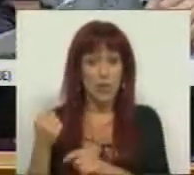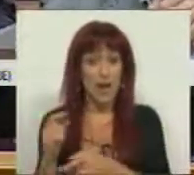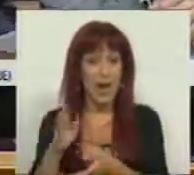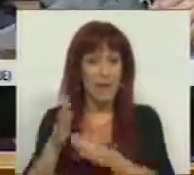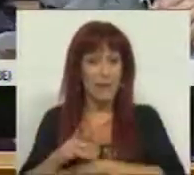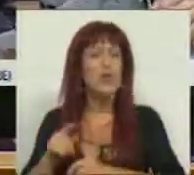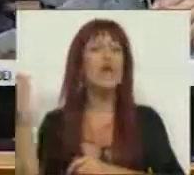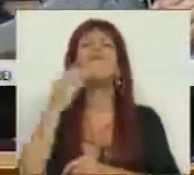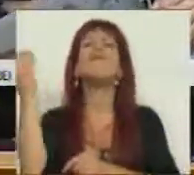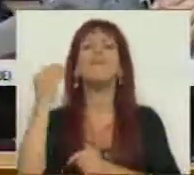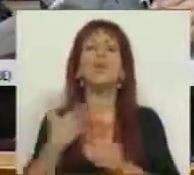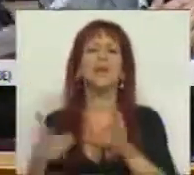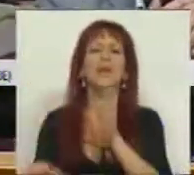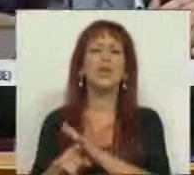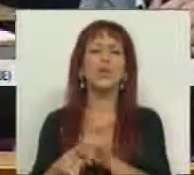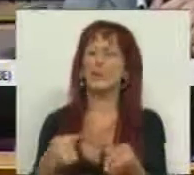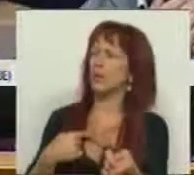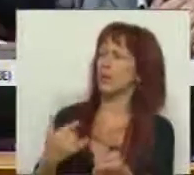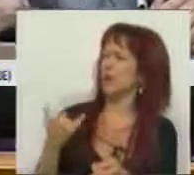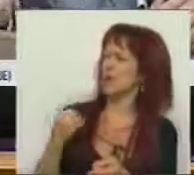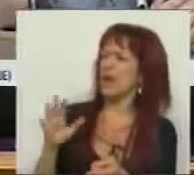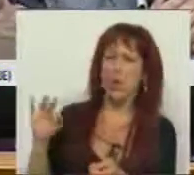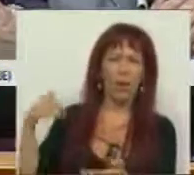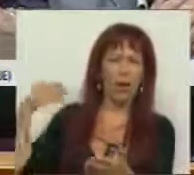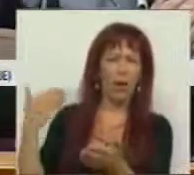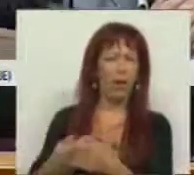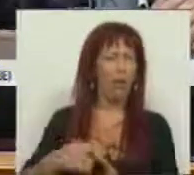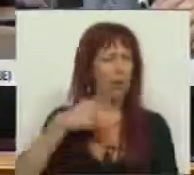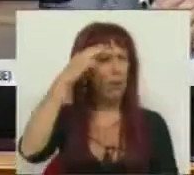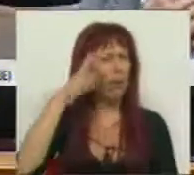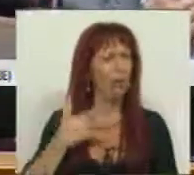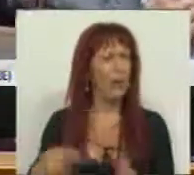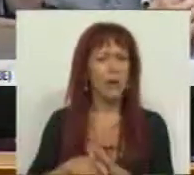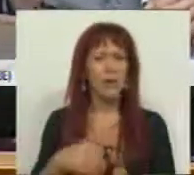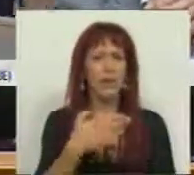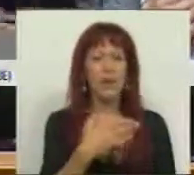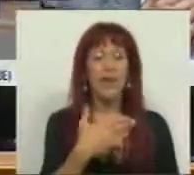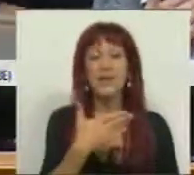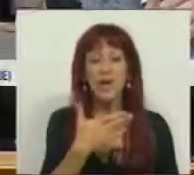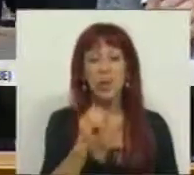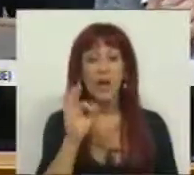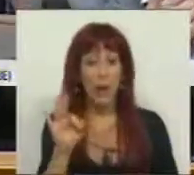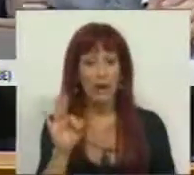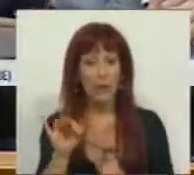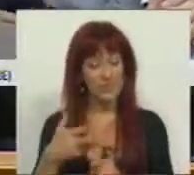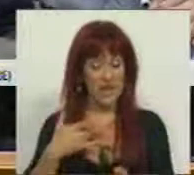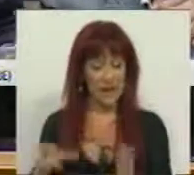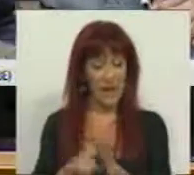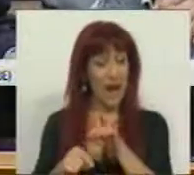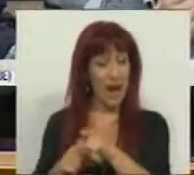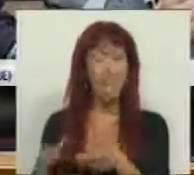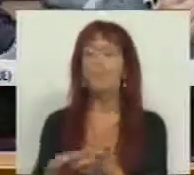através do célebre decreto-lei que vem de 2004, se não me engano, o decreto-lei 104. E este